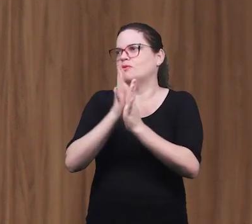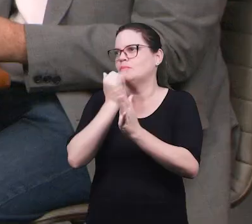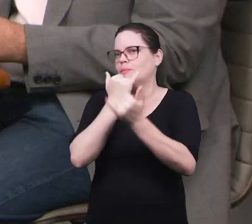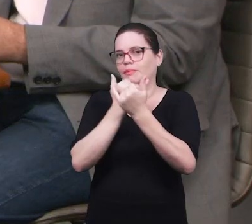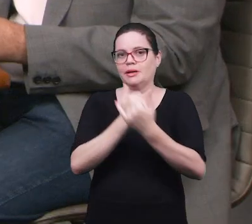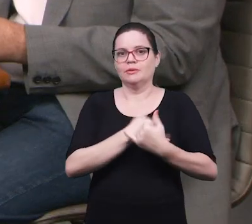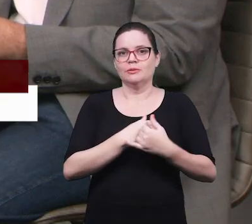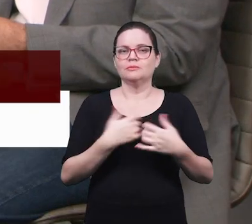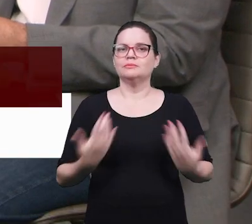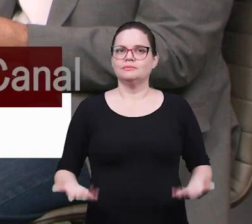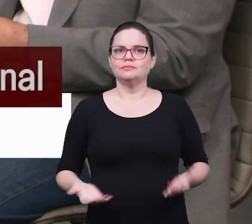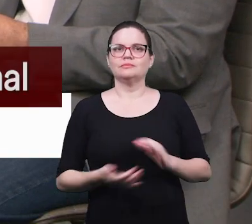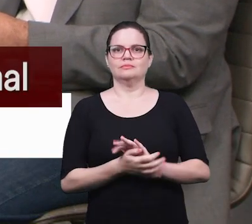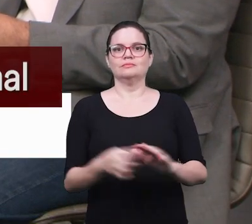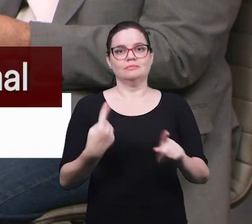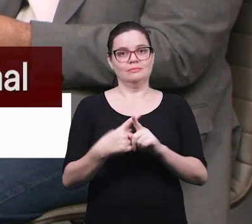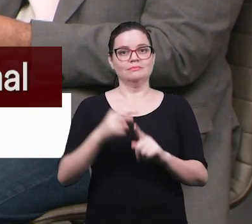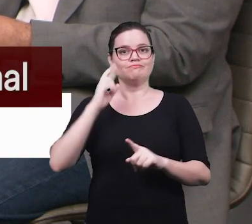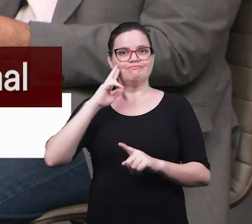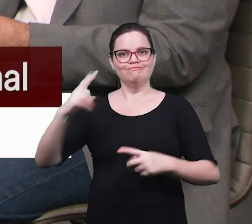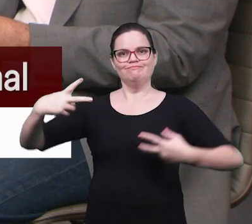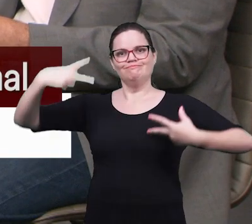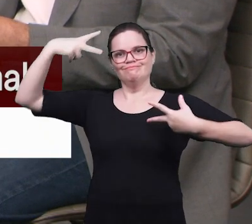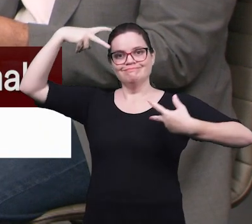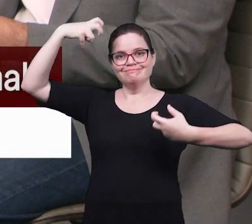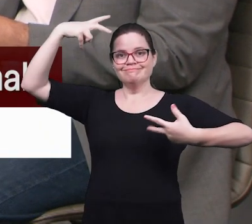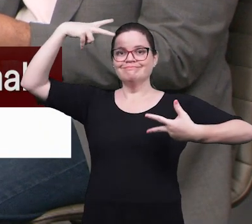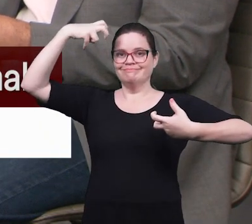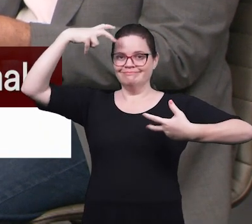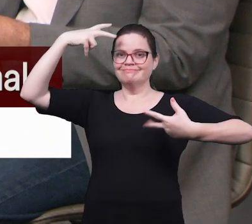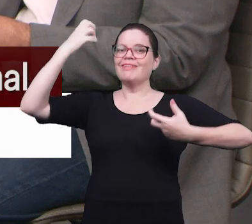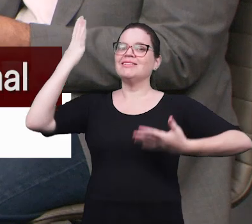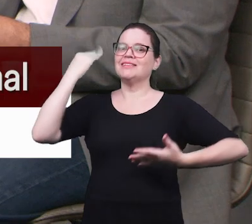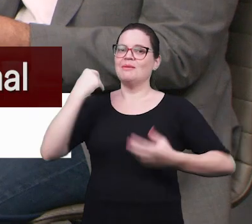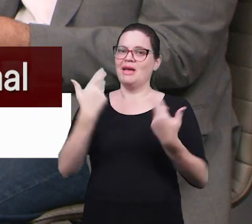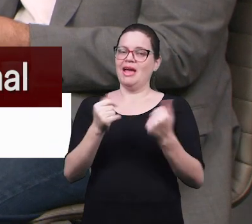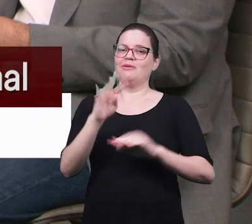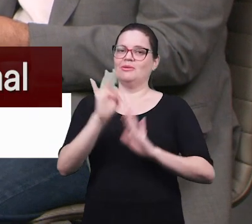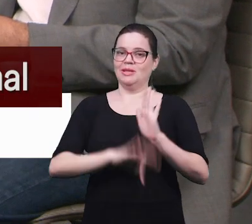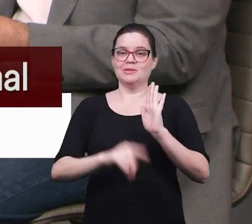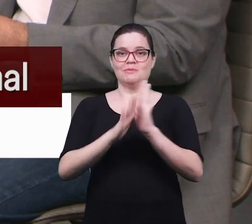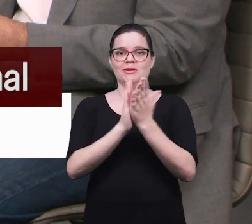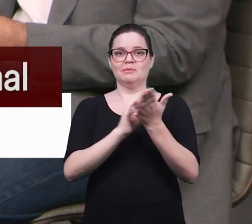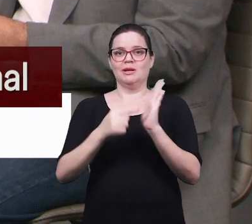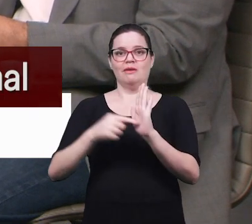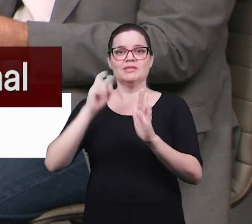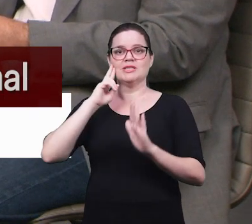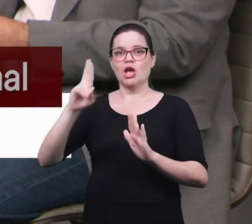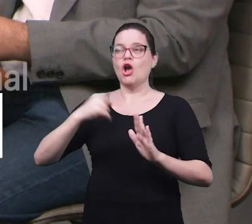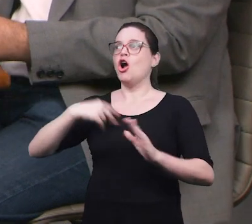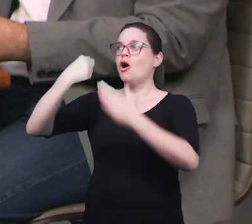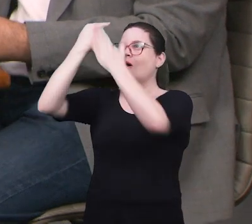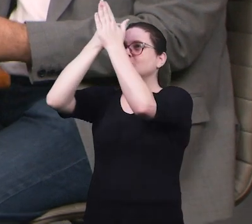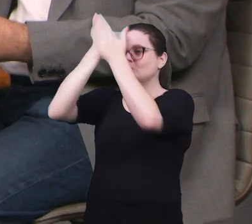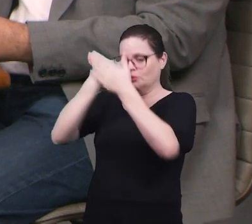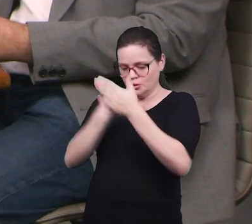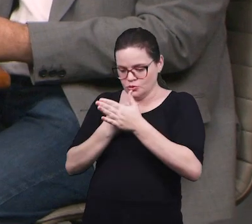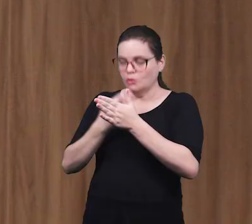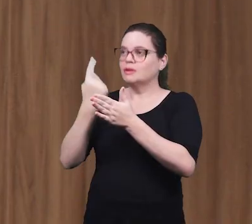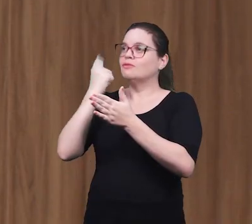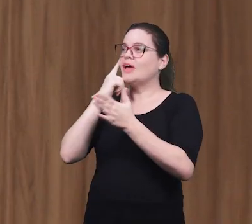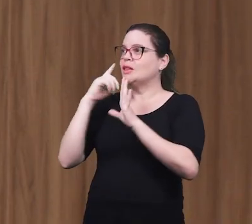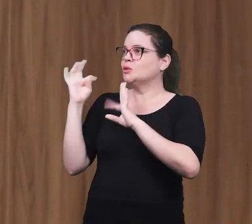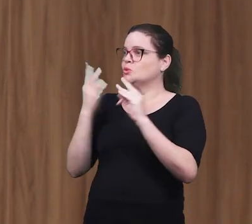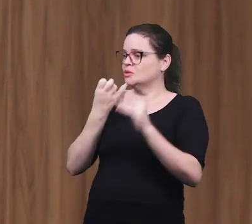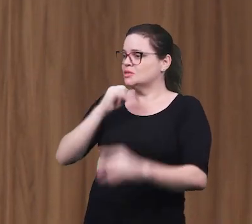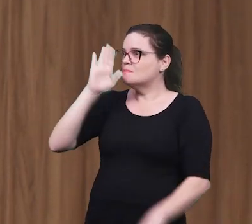né? Sonda-me, Senhor, conhece os meus pensamentos e vê se há em mim algum caminho mau. Pois é. Então, é